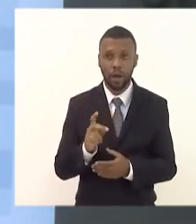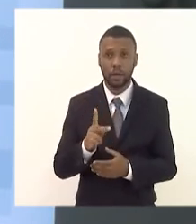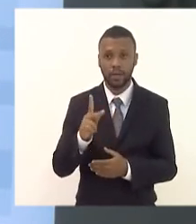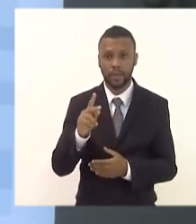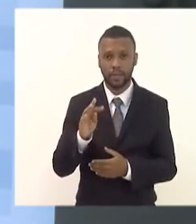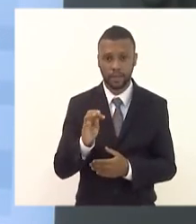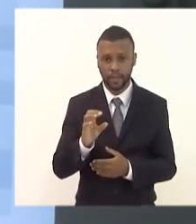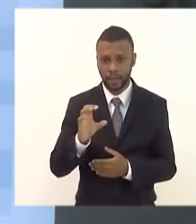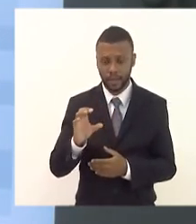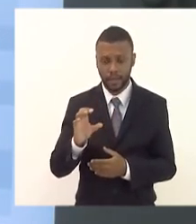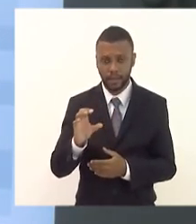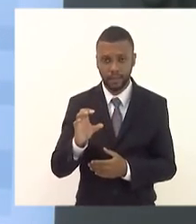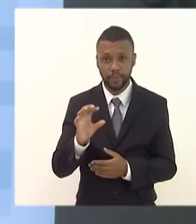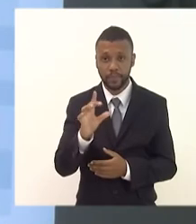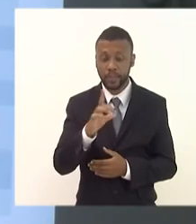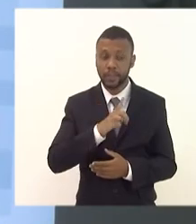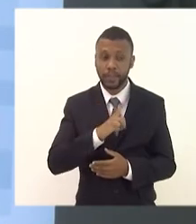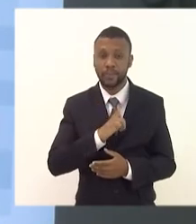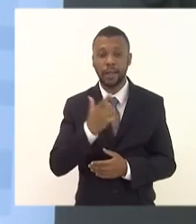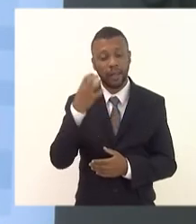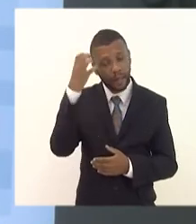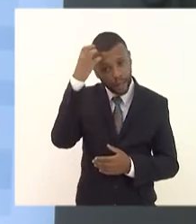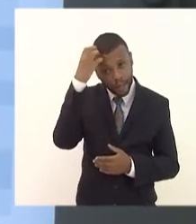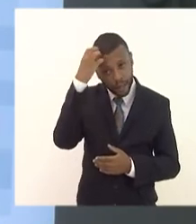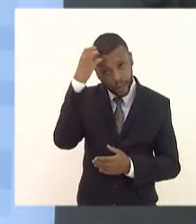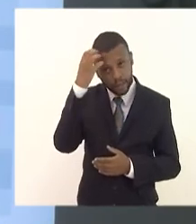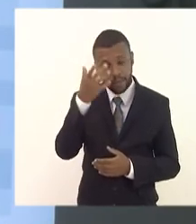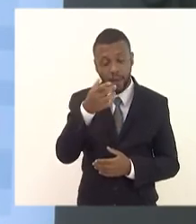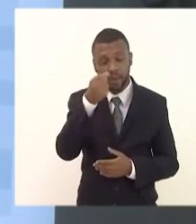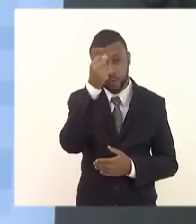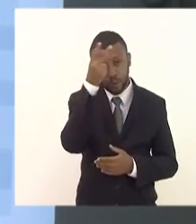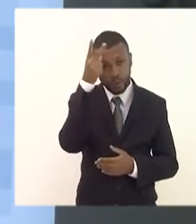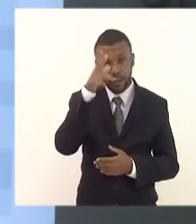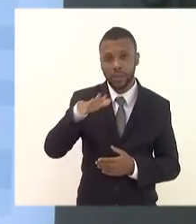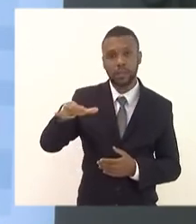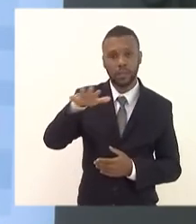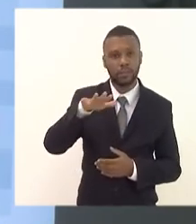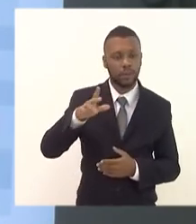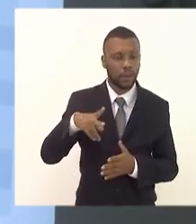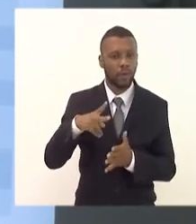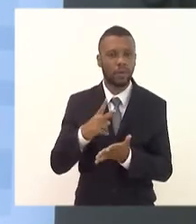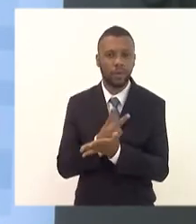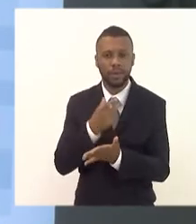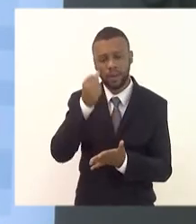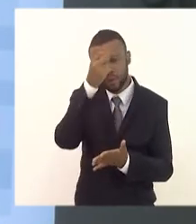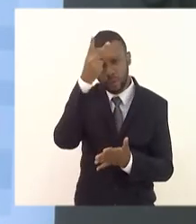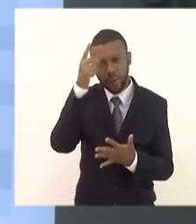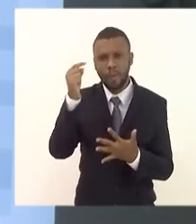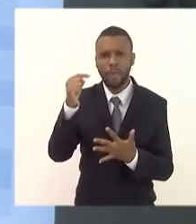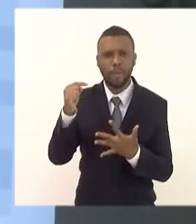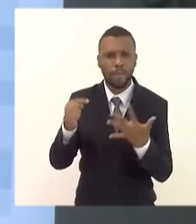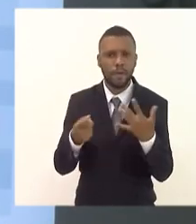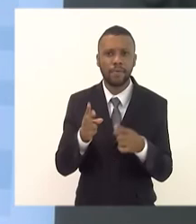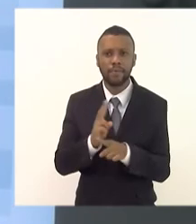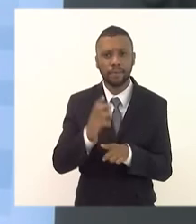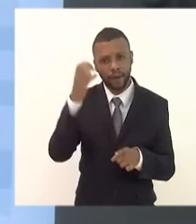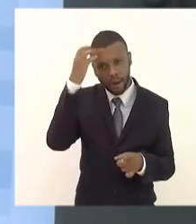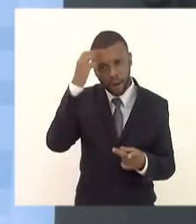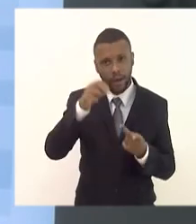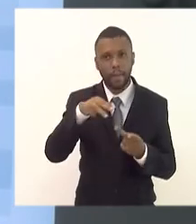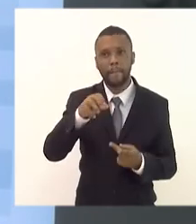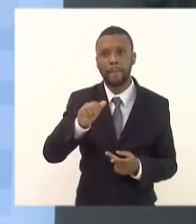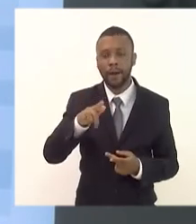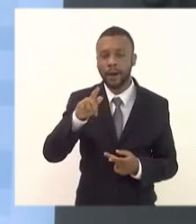Mas já passou lá pela tua Angra dos Reis, lá, mesmo município que está lá. Os municípios atendidos foi Angra,